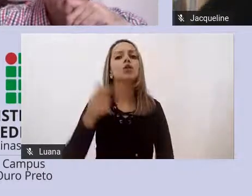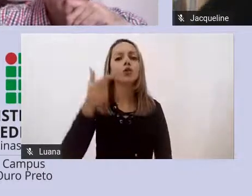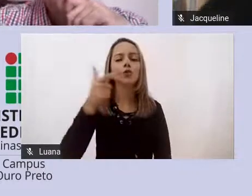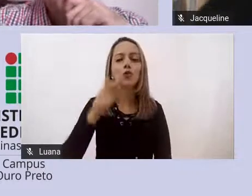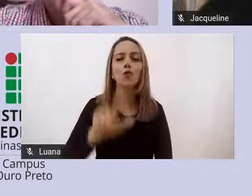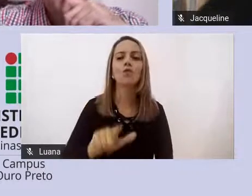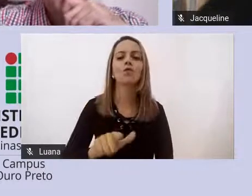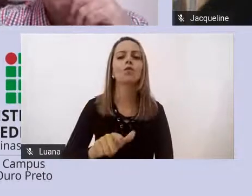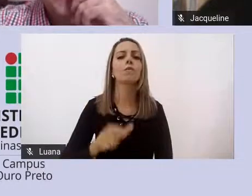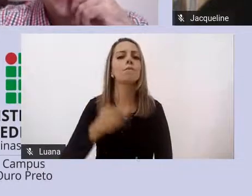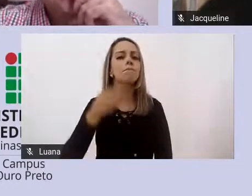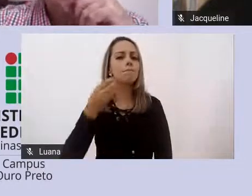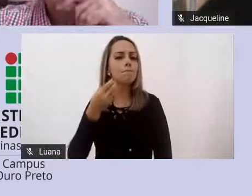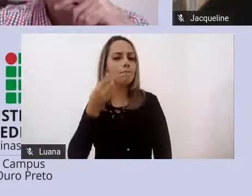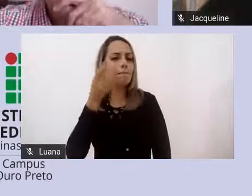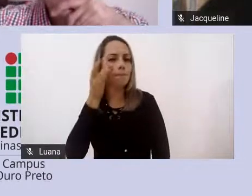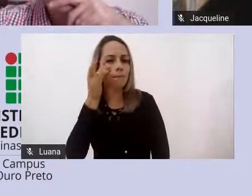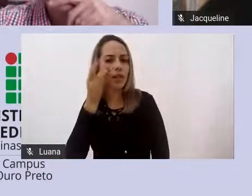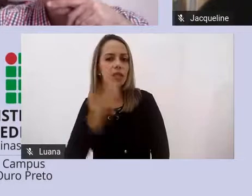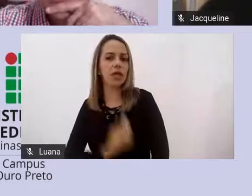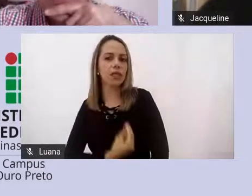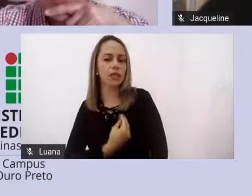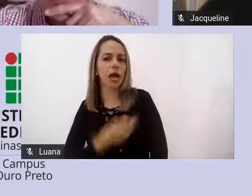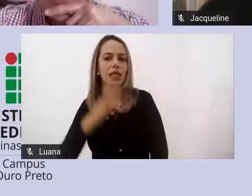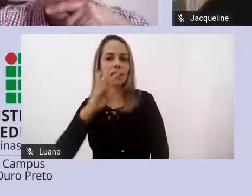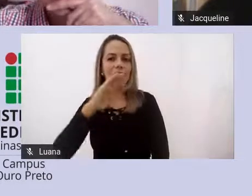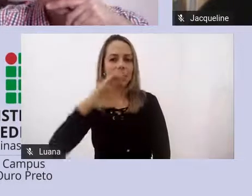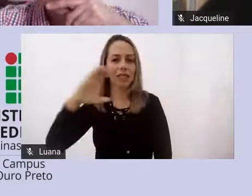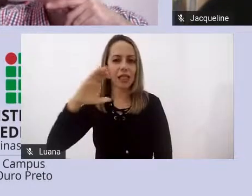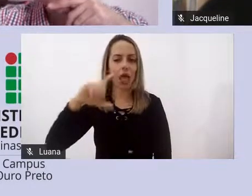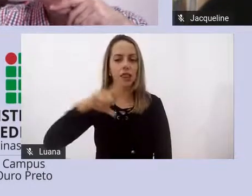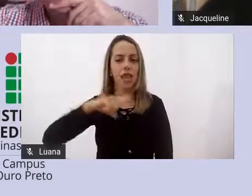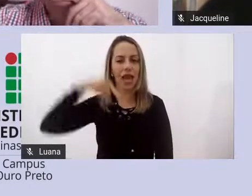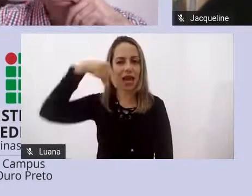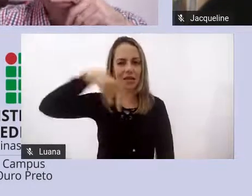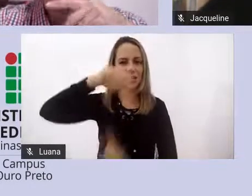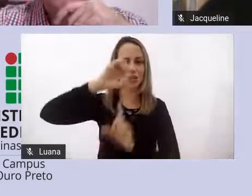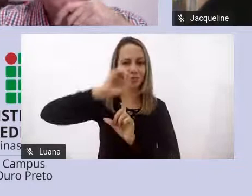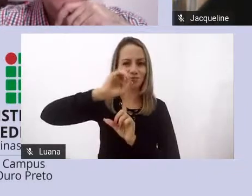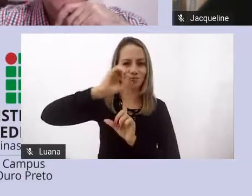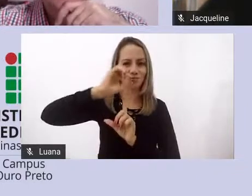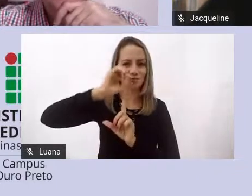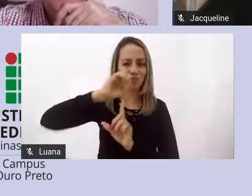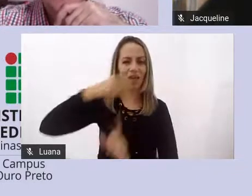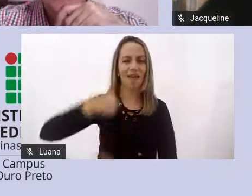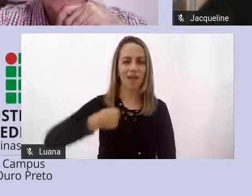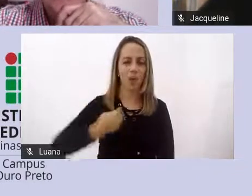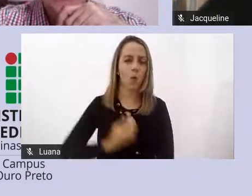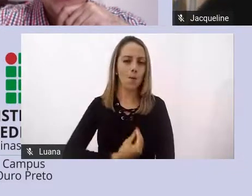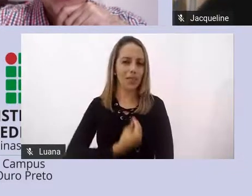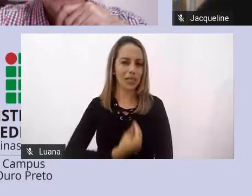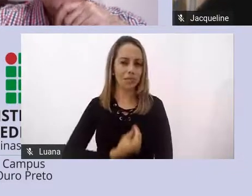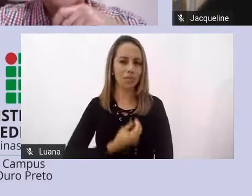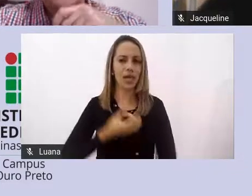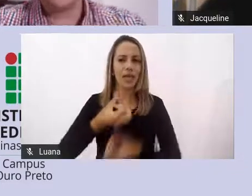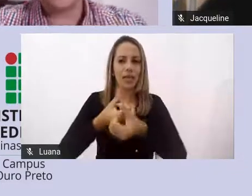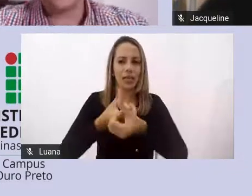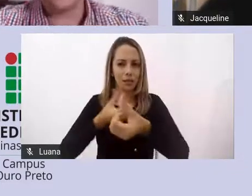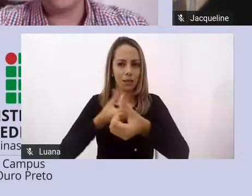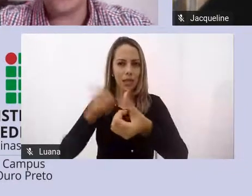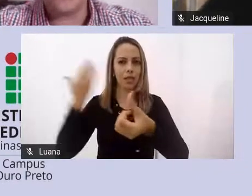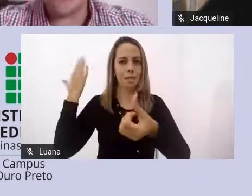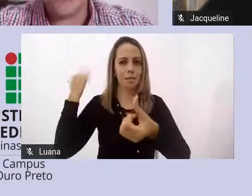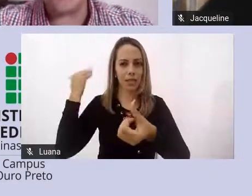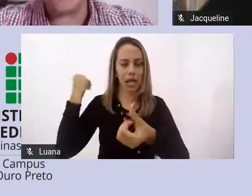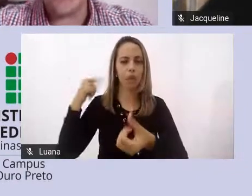Instituto, que eu pude participar no semestre passado, e a gente tem discussões e pesquisas que nos dão muito